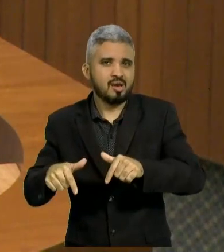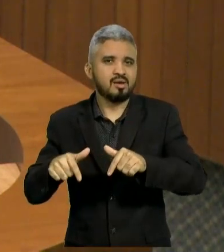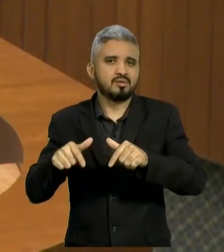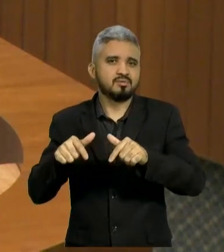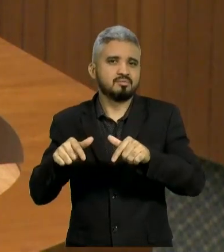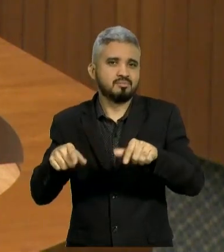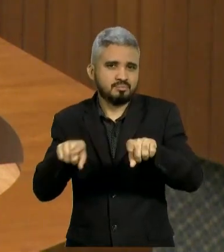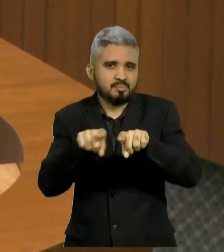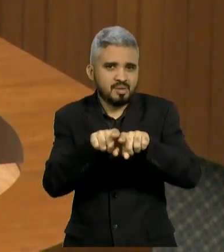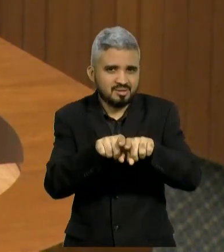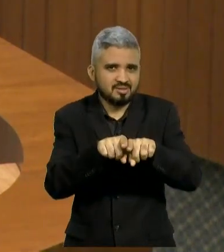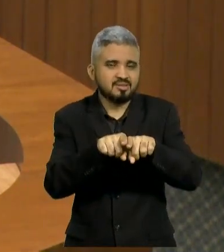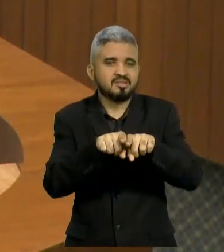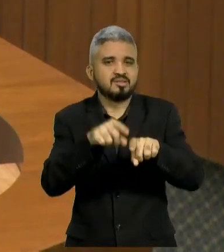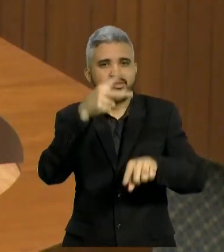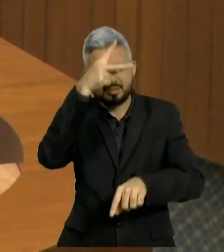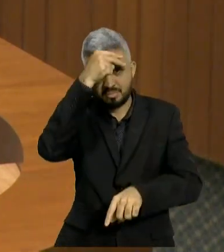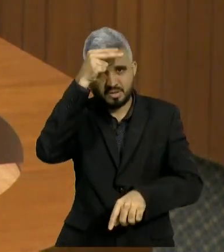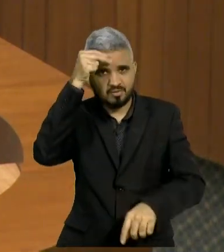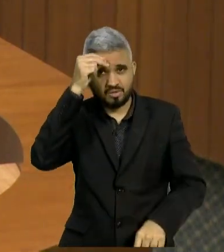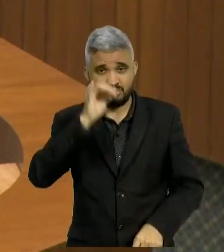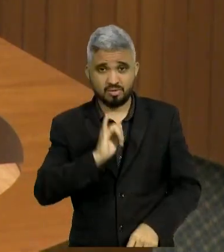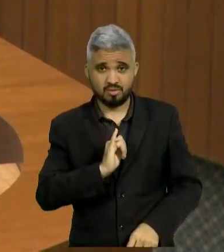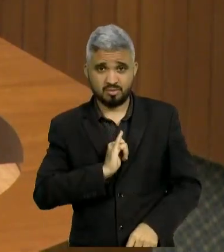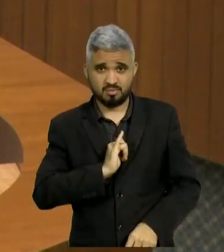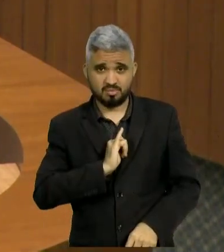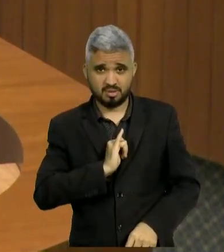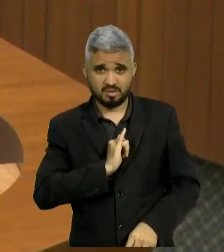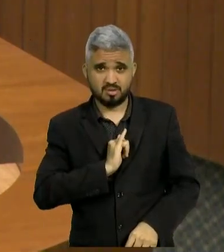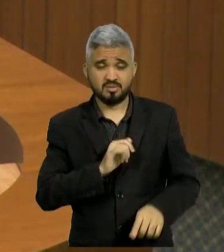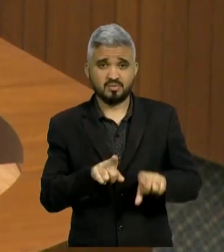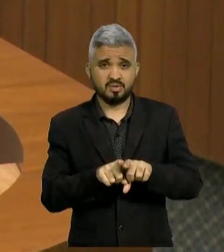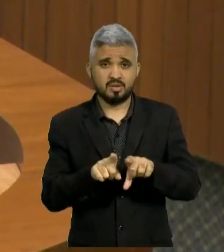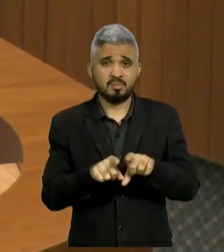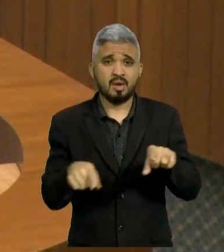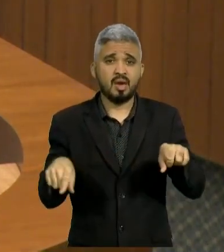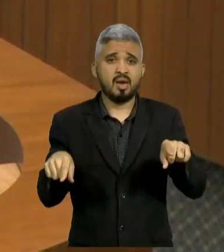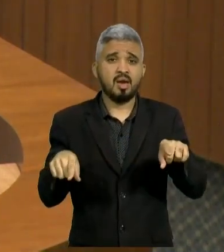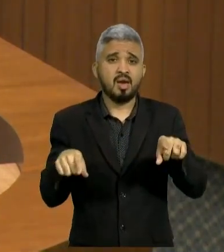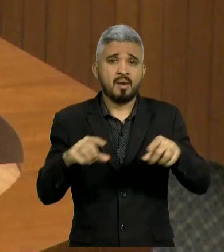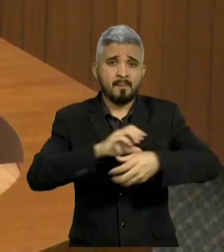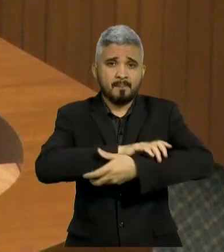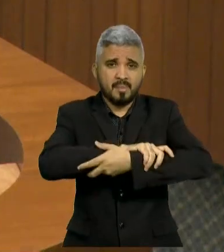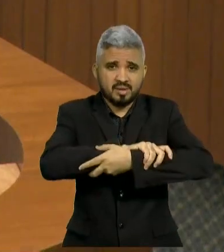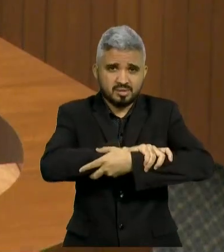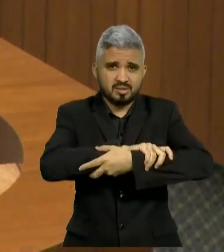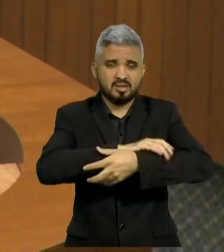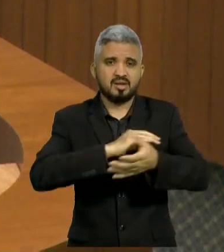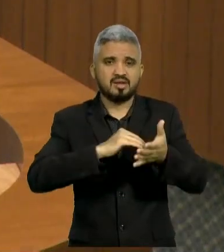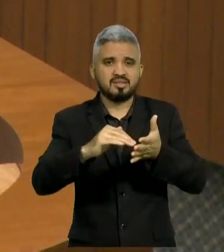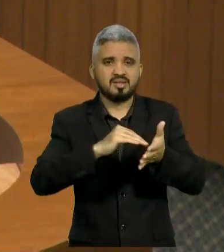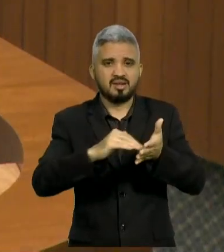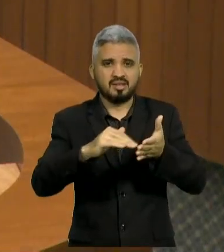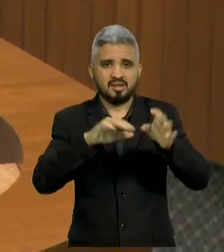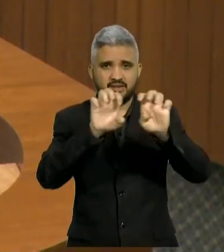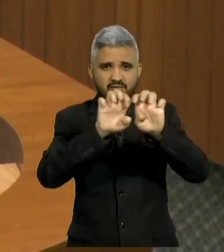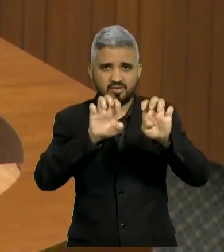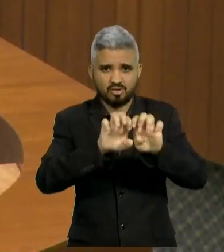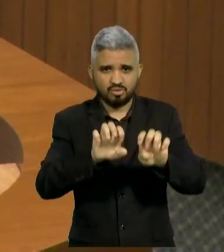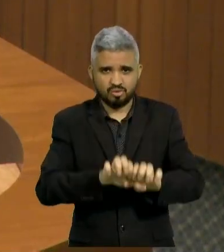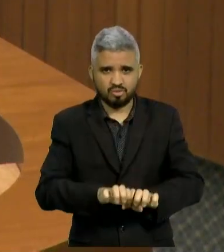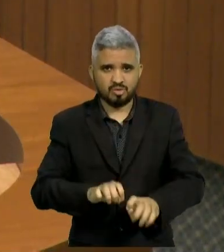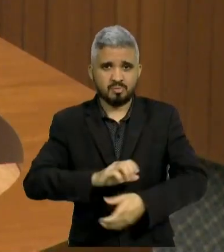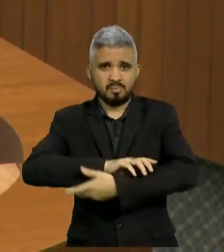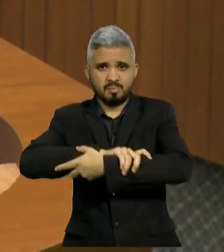parceria com a Prefeitura Municipal de Imperatriz, em parceria com a Secretaria de Infraestrutura, o Governo do Estado. Estamos